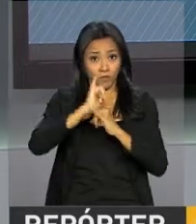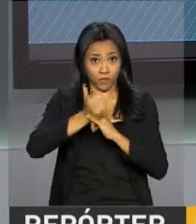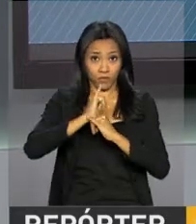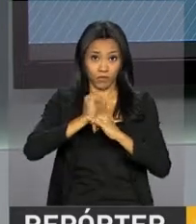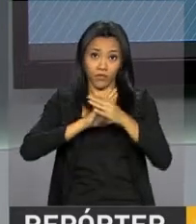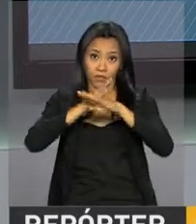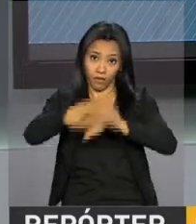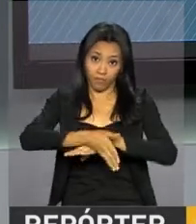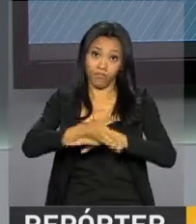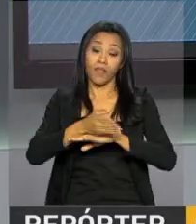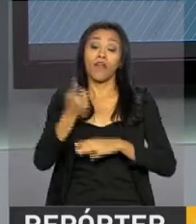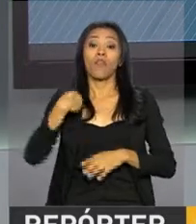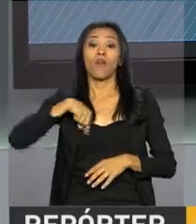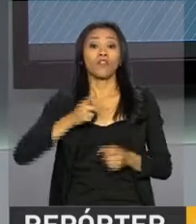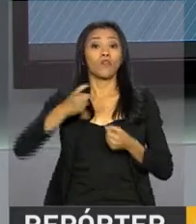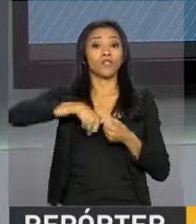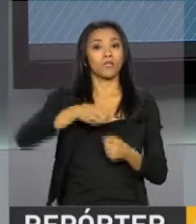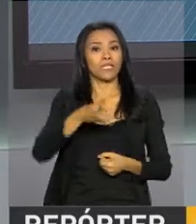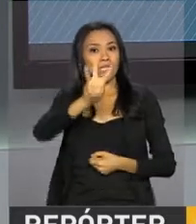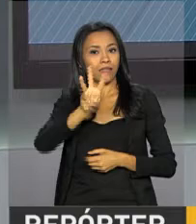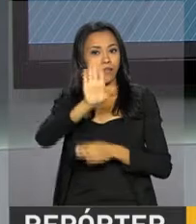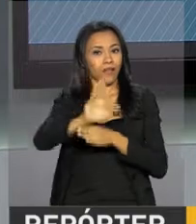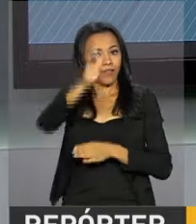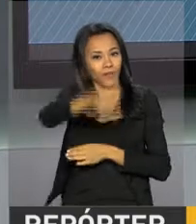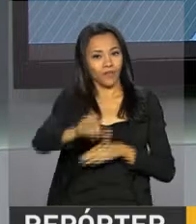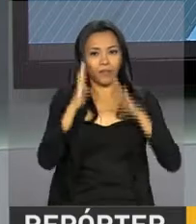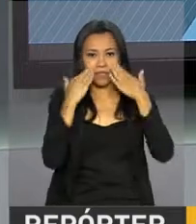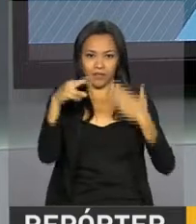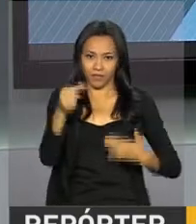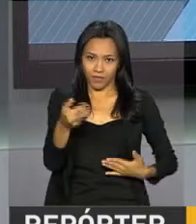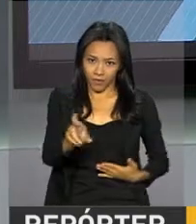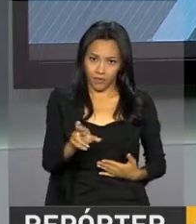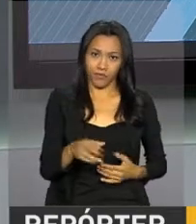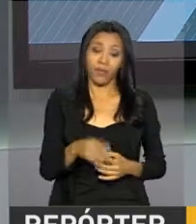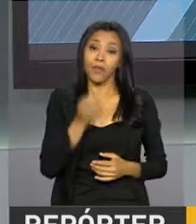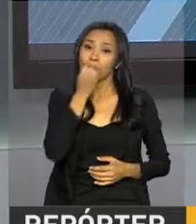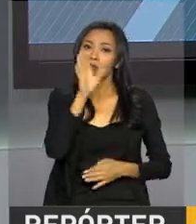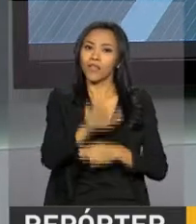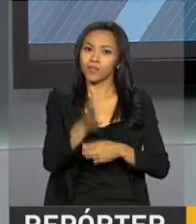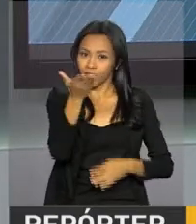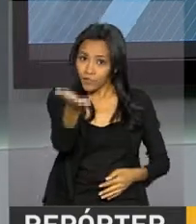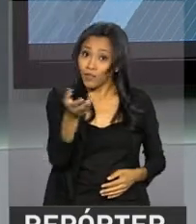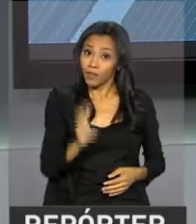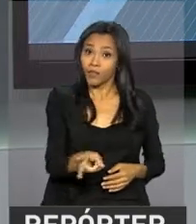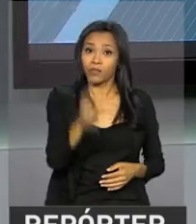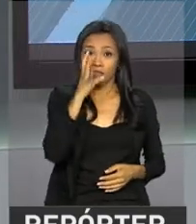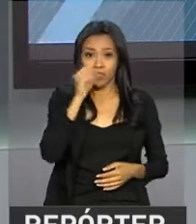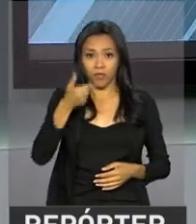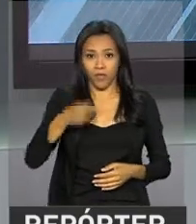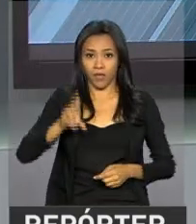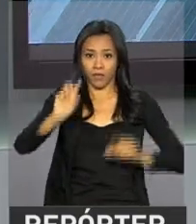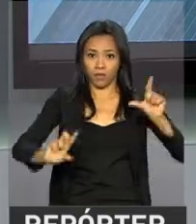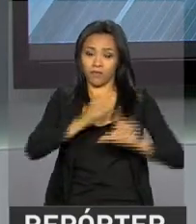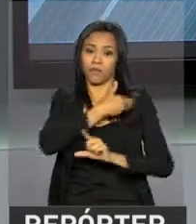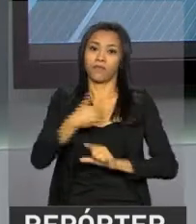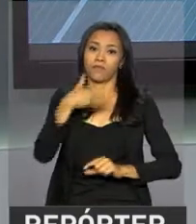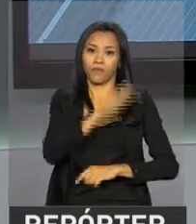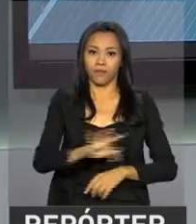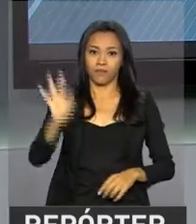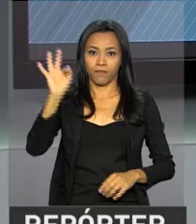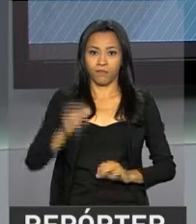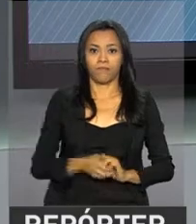youtube voltamos às três da tarde na próxima edição do repórter nbr uma boa tarde pra você e continue na nbr a tv do governo